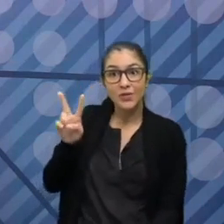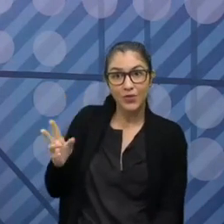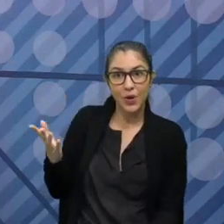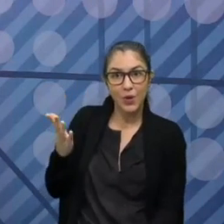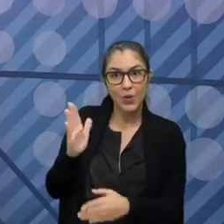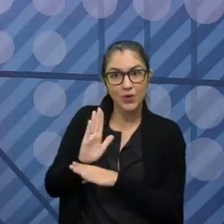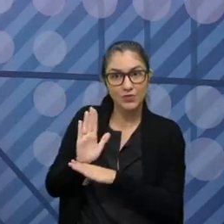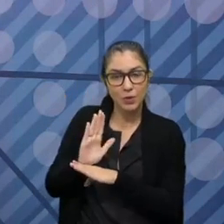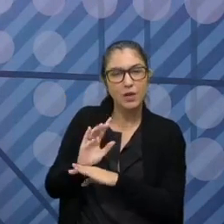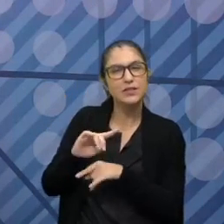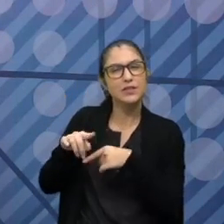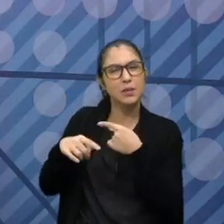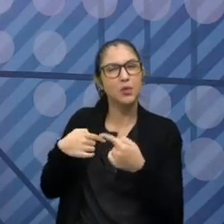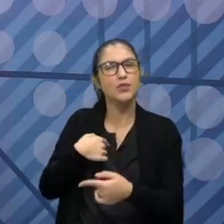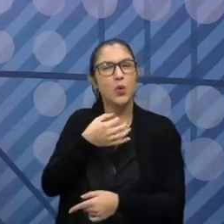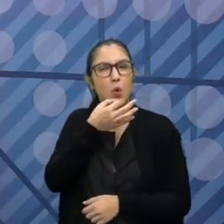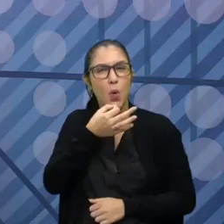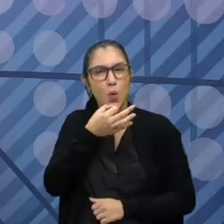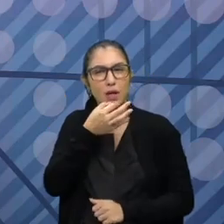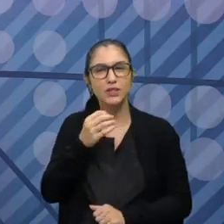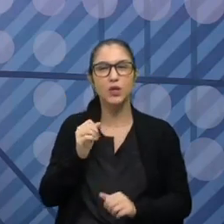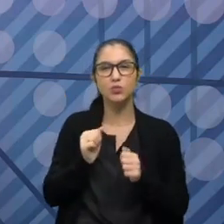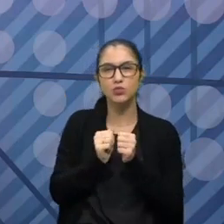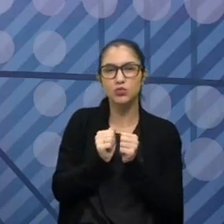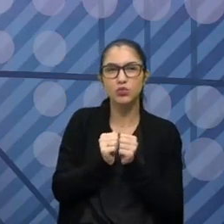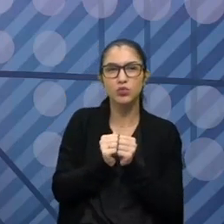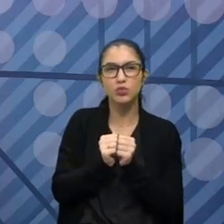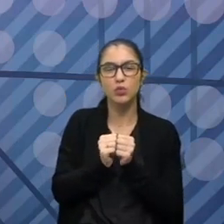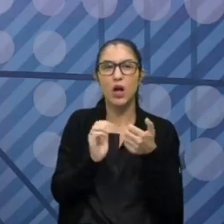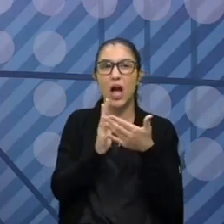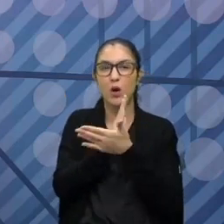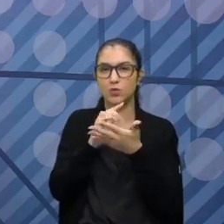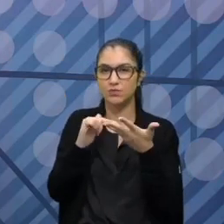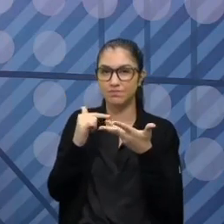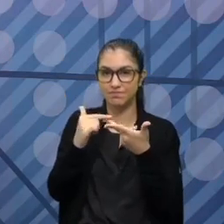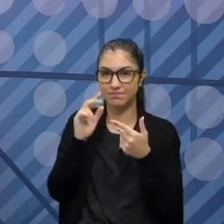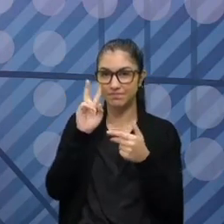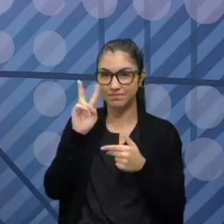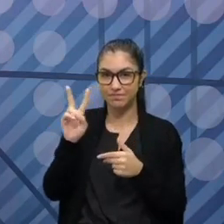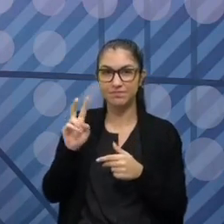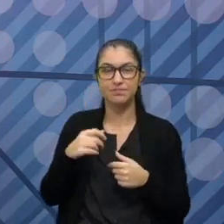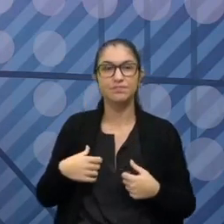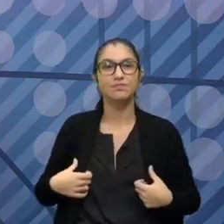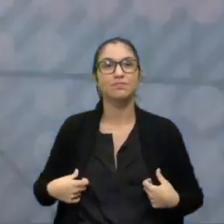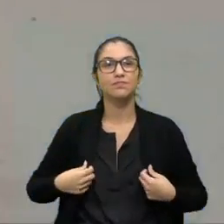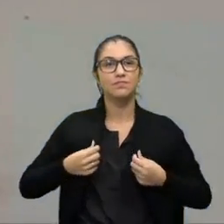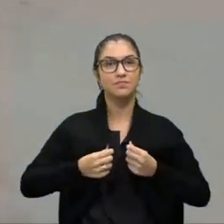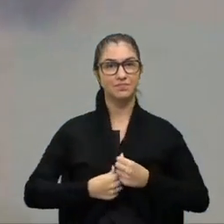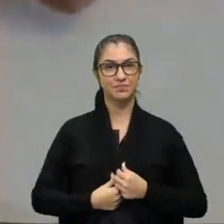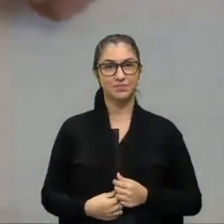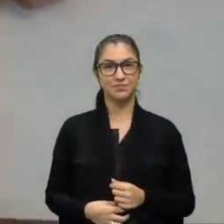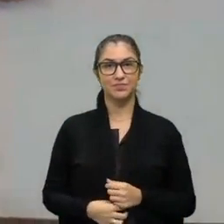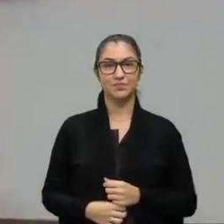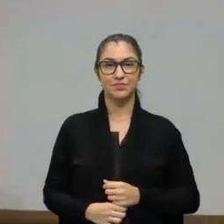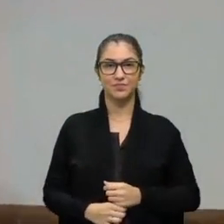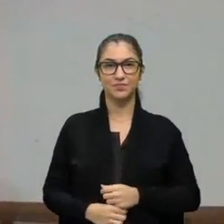a filmagem e eu vou comentando com vocês alguns detalhes, ok? Então, olha lá.